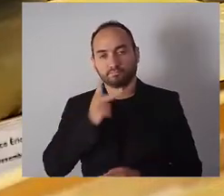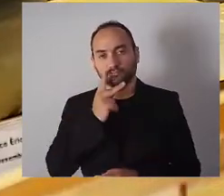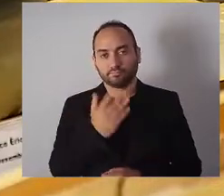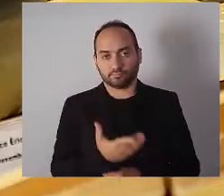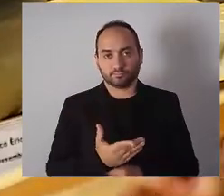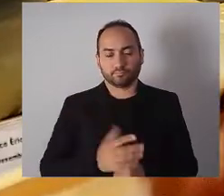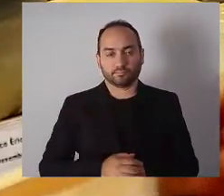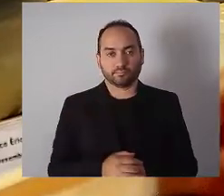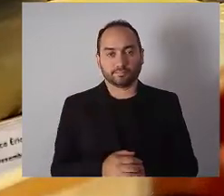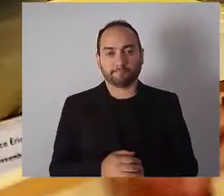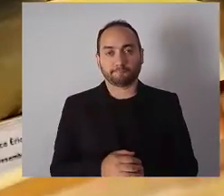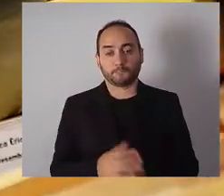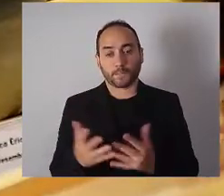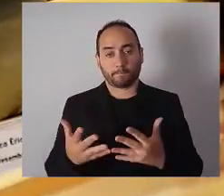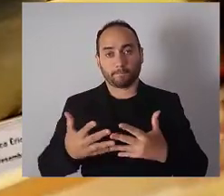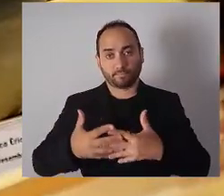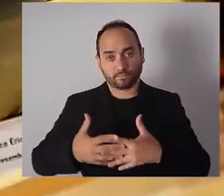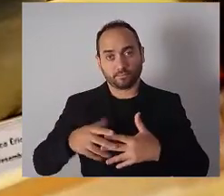da desfiliação partidária a partir da fusão